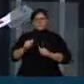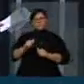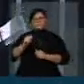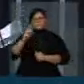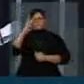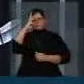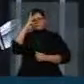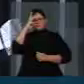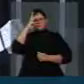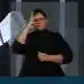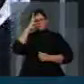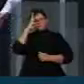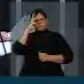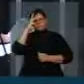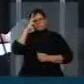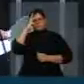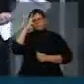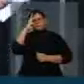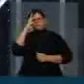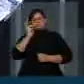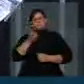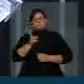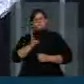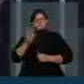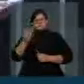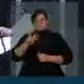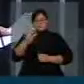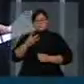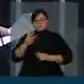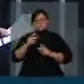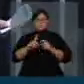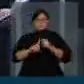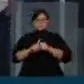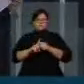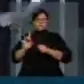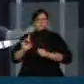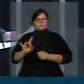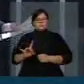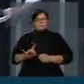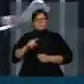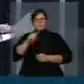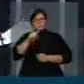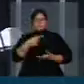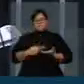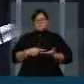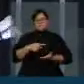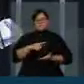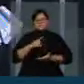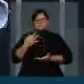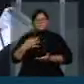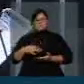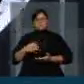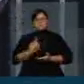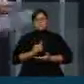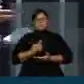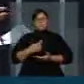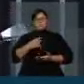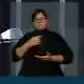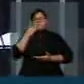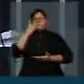cumprindo rigorosamente. Isso restabelece o poder de nós, legisladores, e eu fico